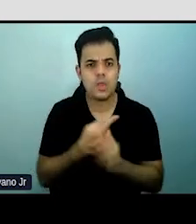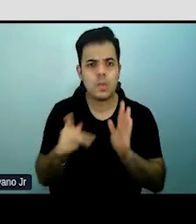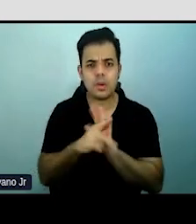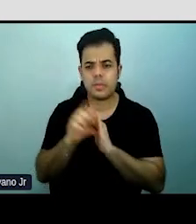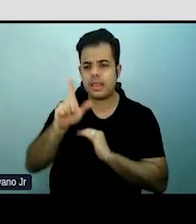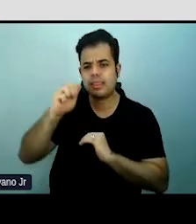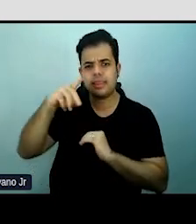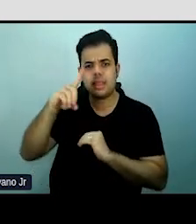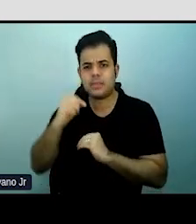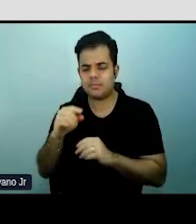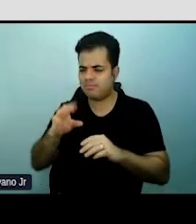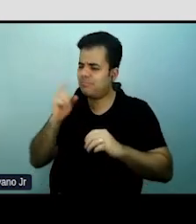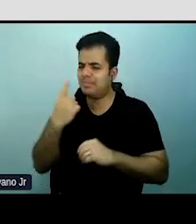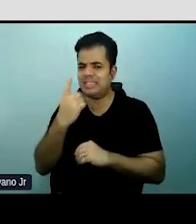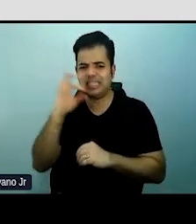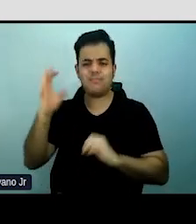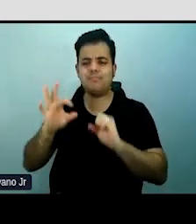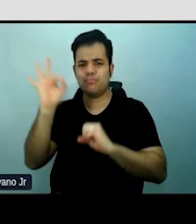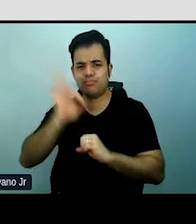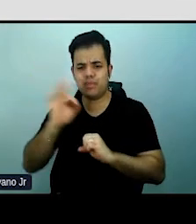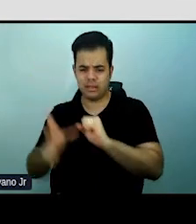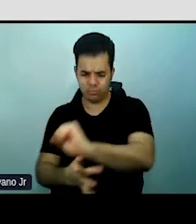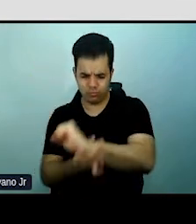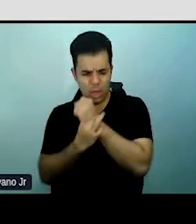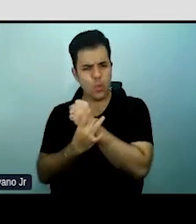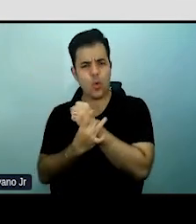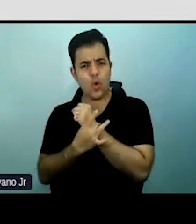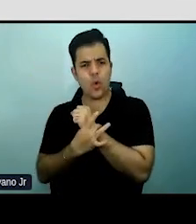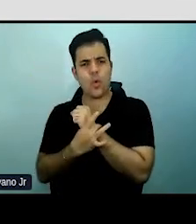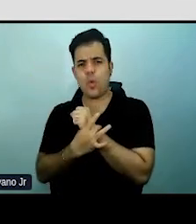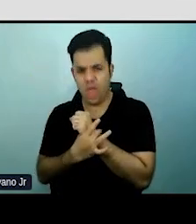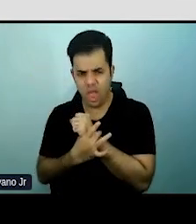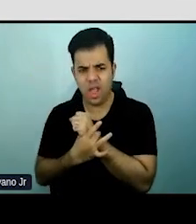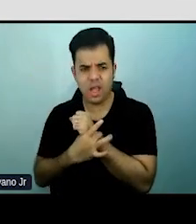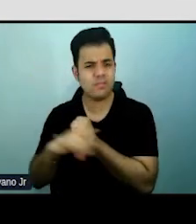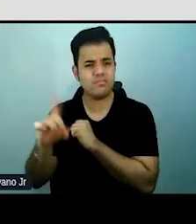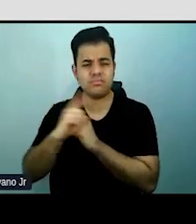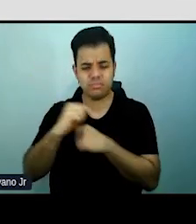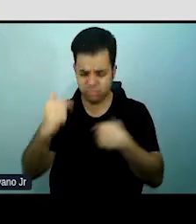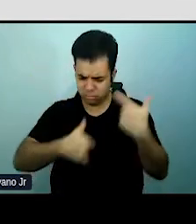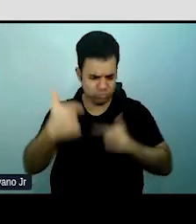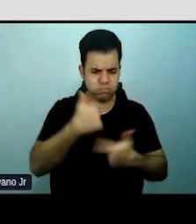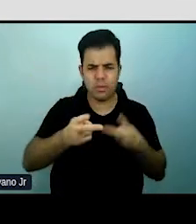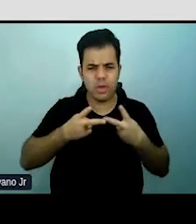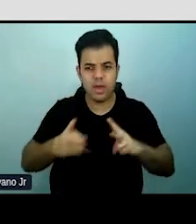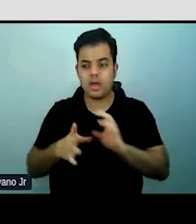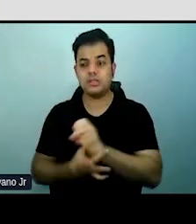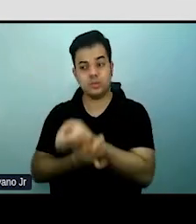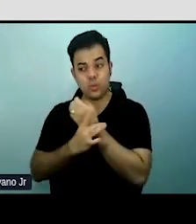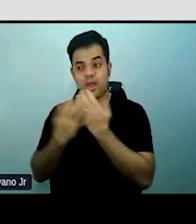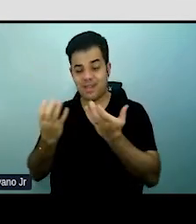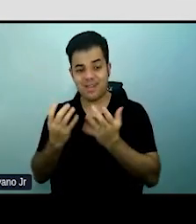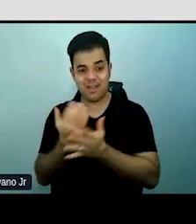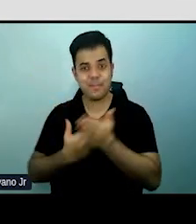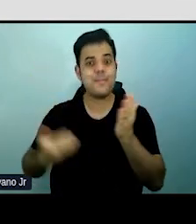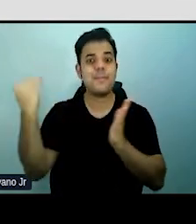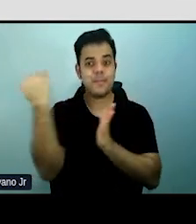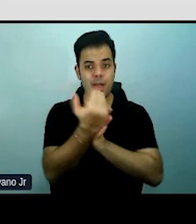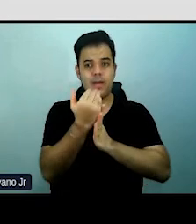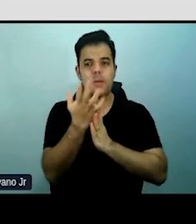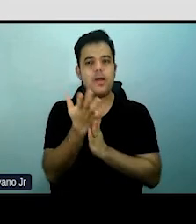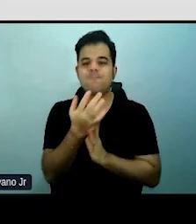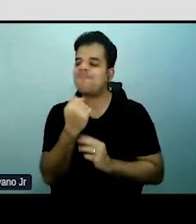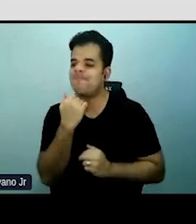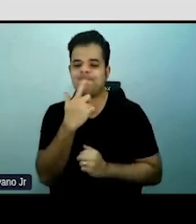empresa 100% segura, não é. A gente tenta trabalhar para que ela seja o mais segura possível, mas não tem como dizer